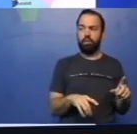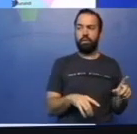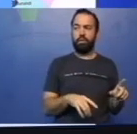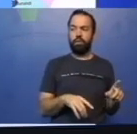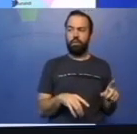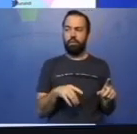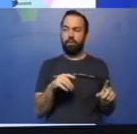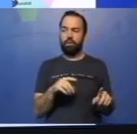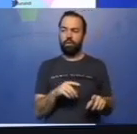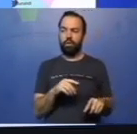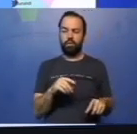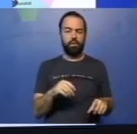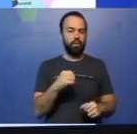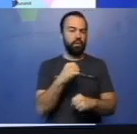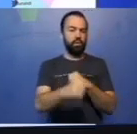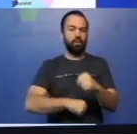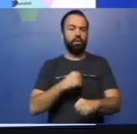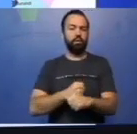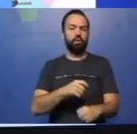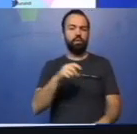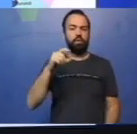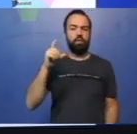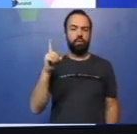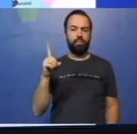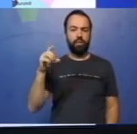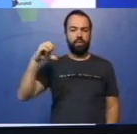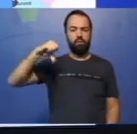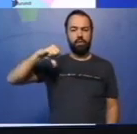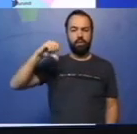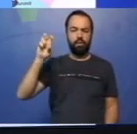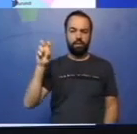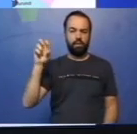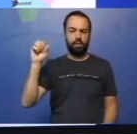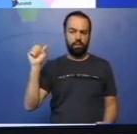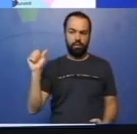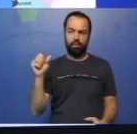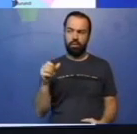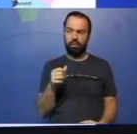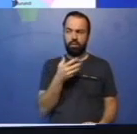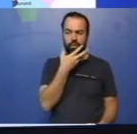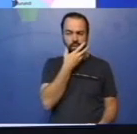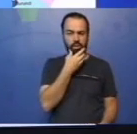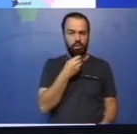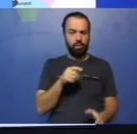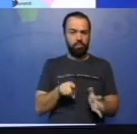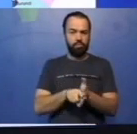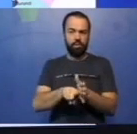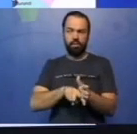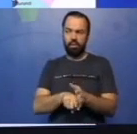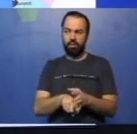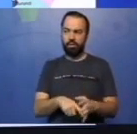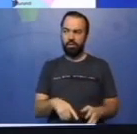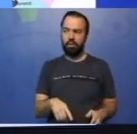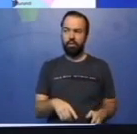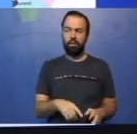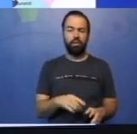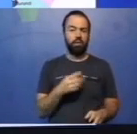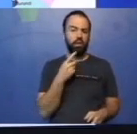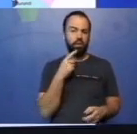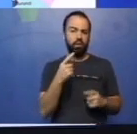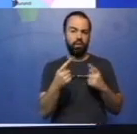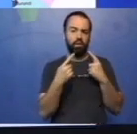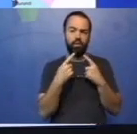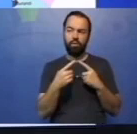Murdoch ele estipulou em um estudo em que se definiu que a África teria aproximadamente